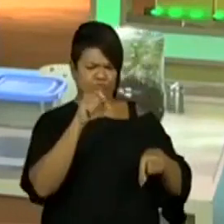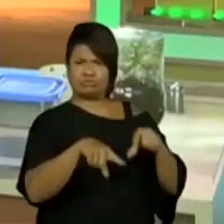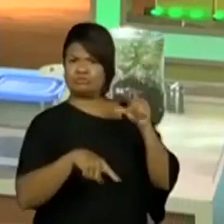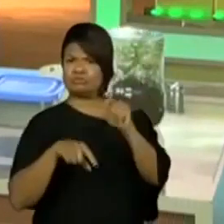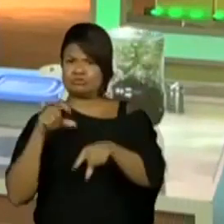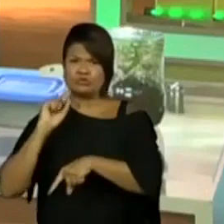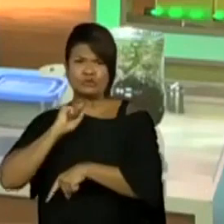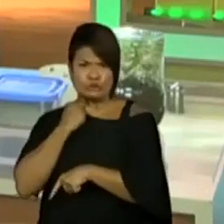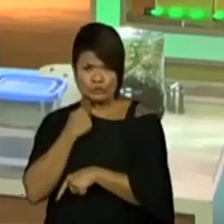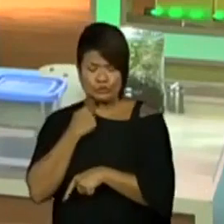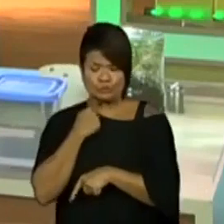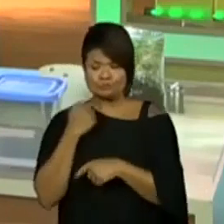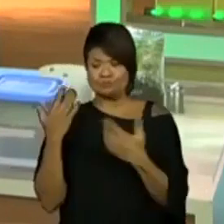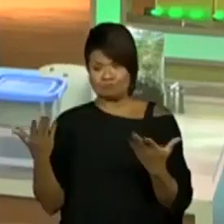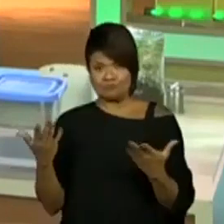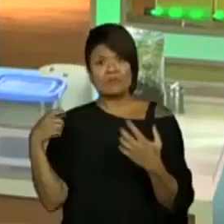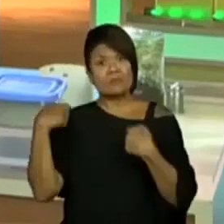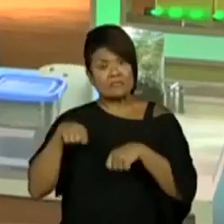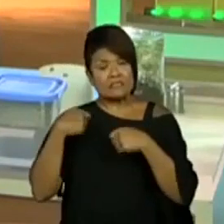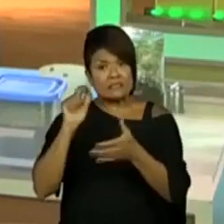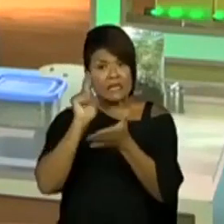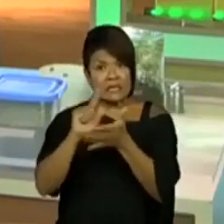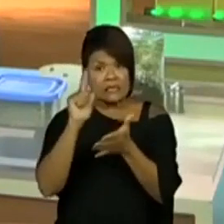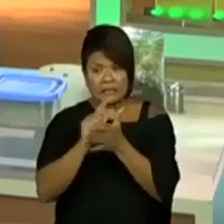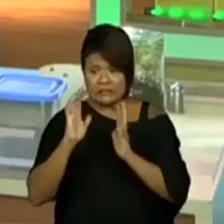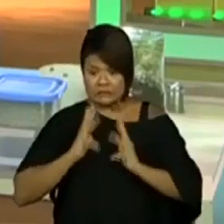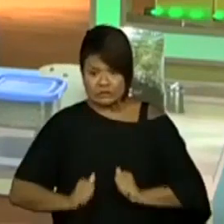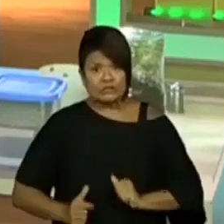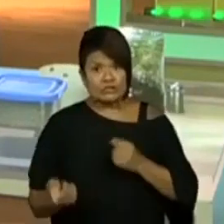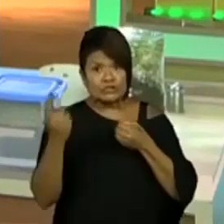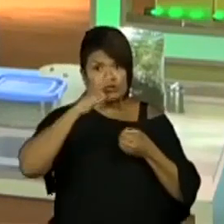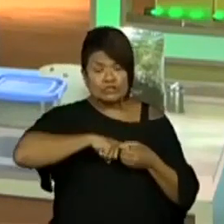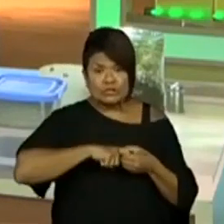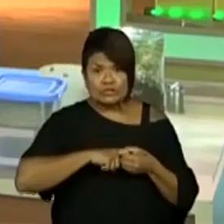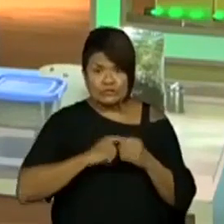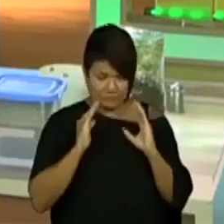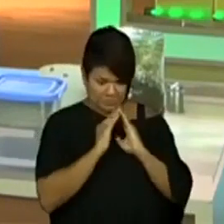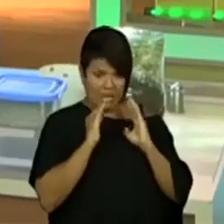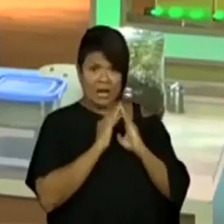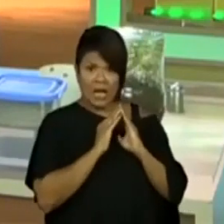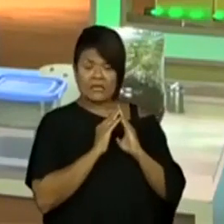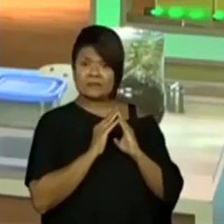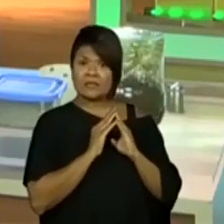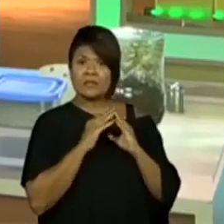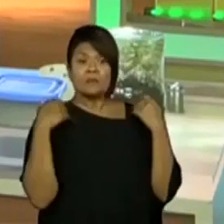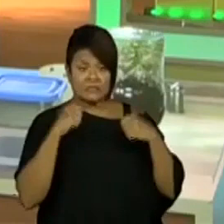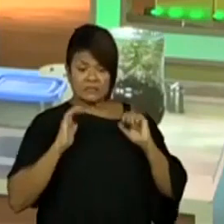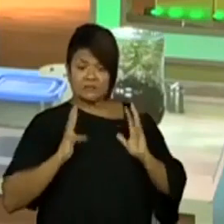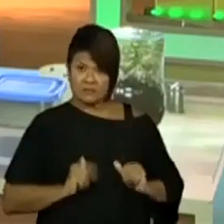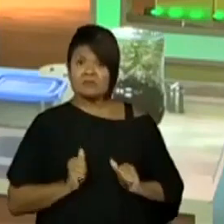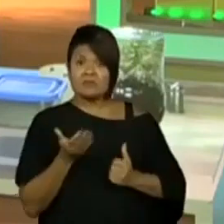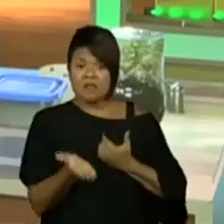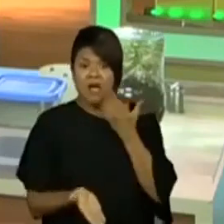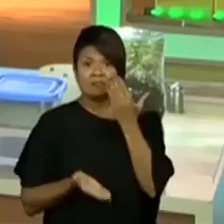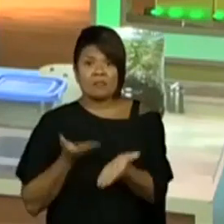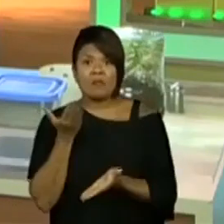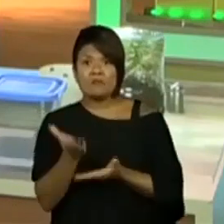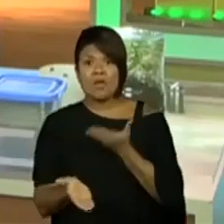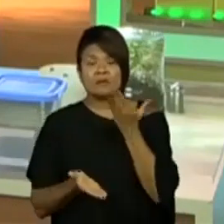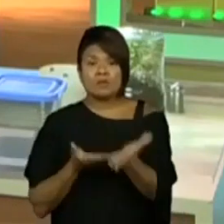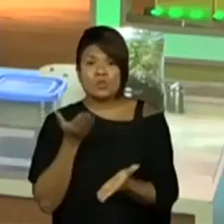ser usada novamente no abastecimento doméstico, ela precisa passar por um tratamento. Aí